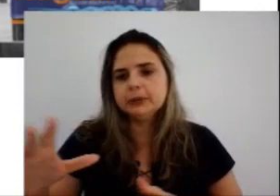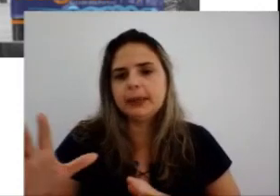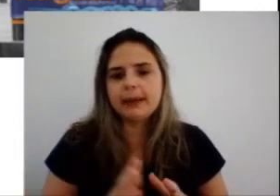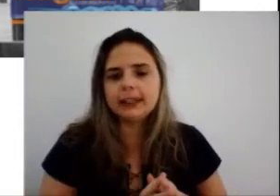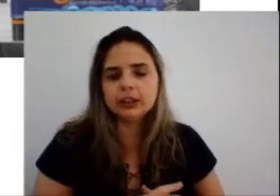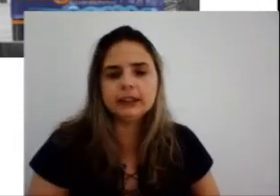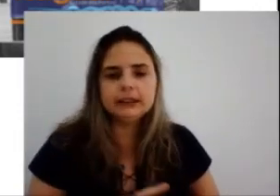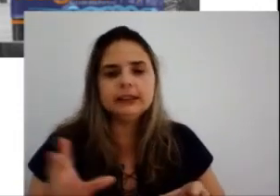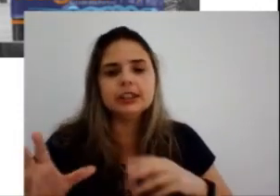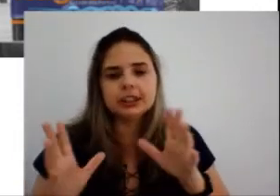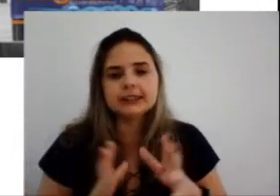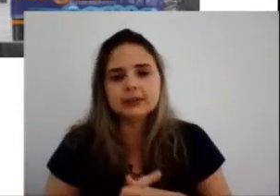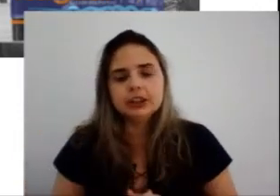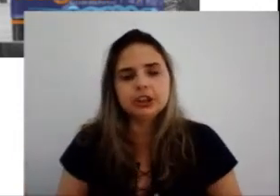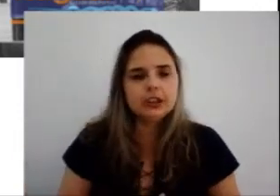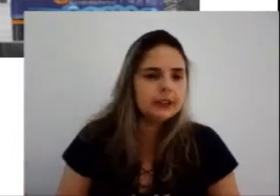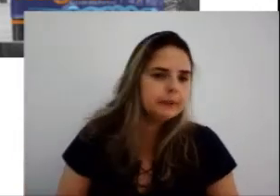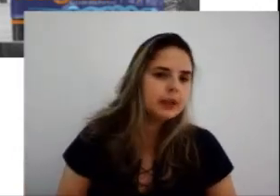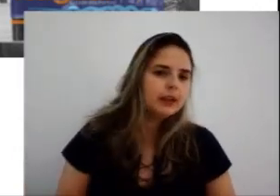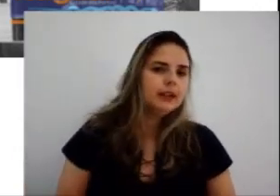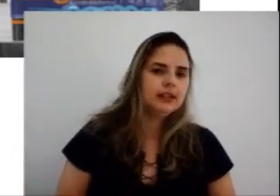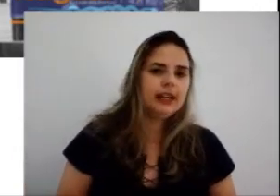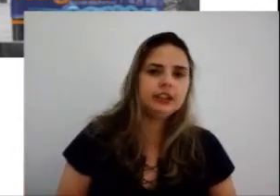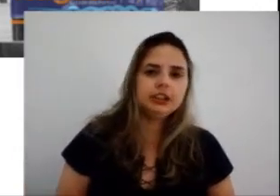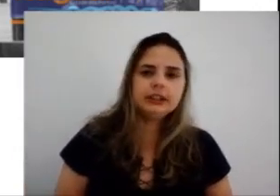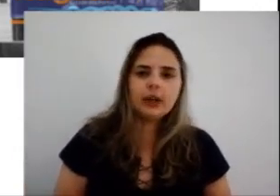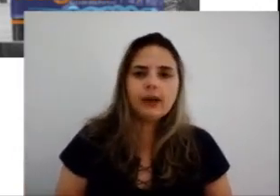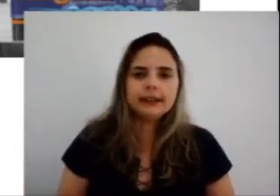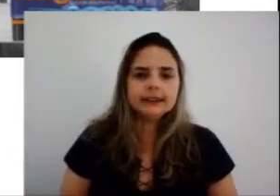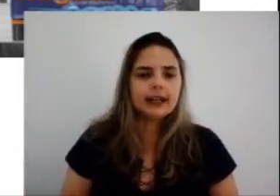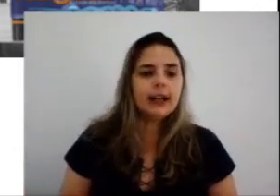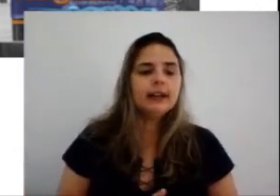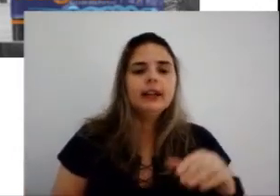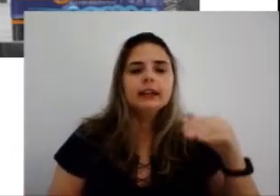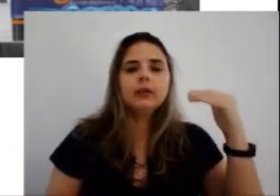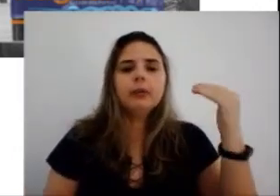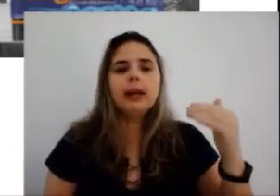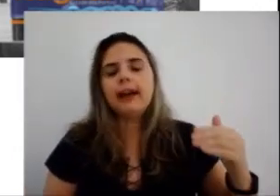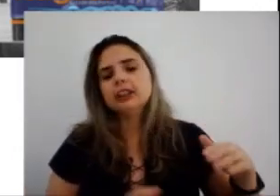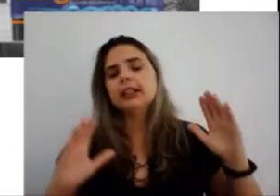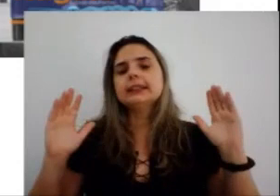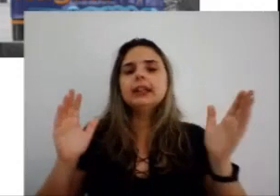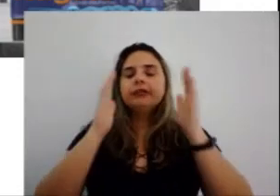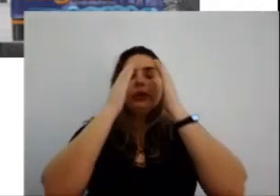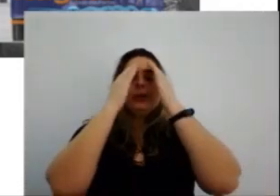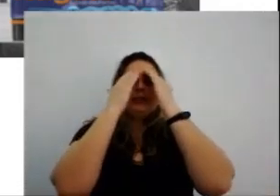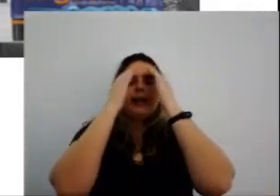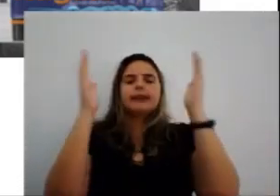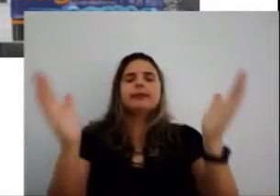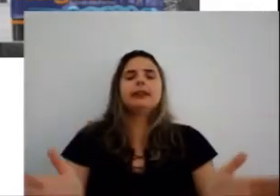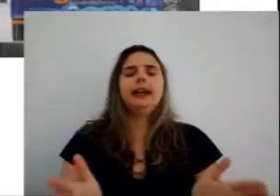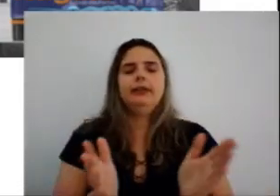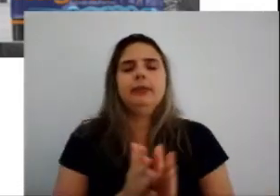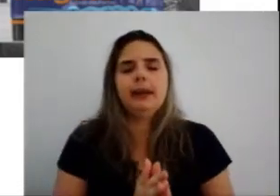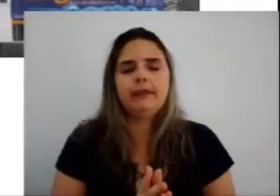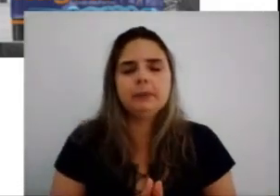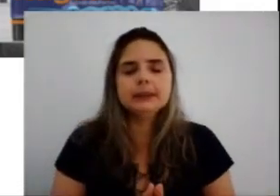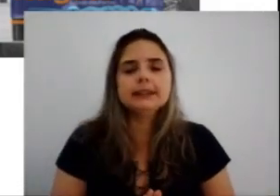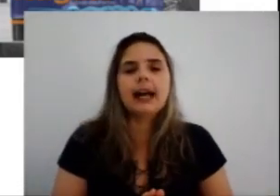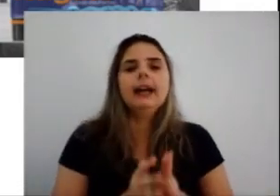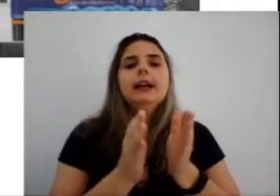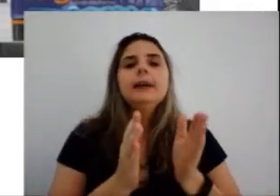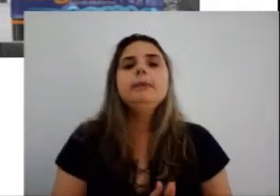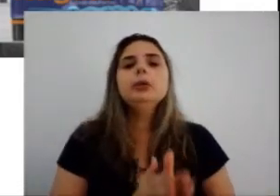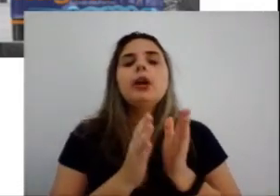tá? Temos uma imagem aí da estação antiga, né, de Itaguaí, tá? Então vamos lá, estação ferroviária, trem, vamos lá,